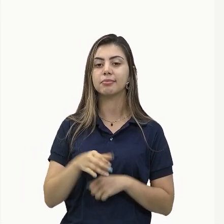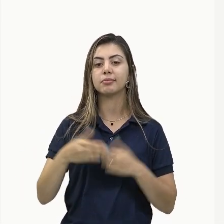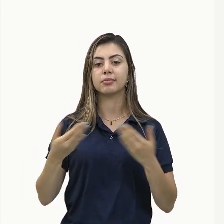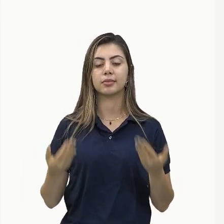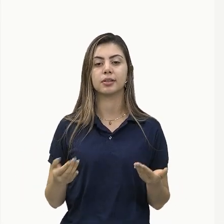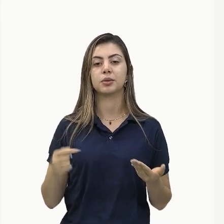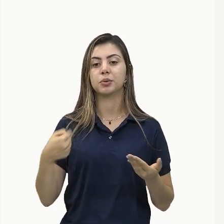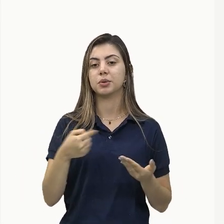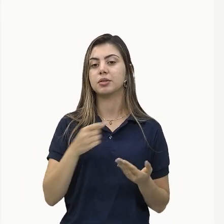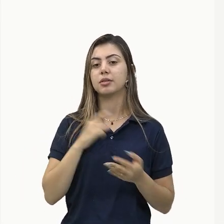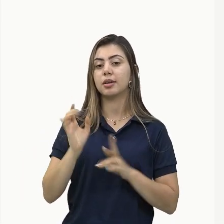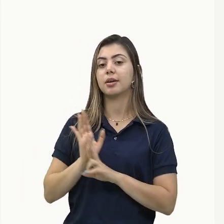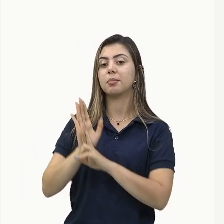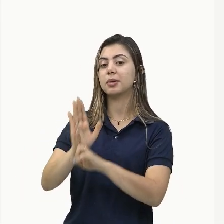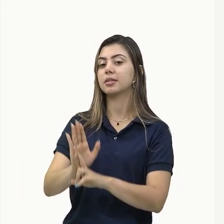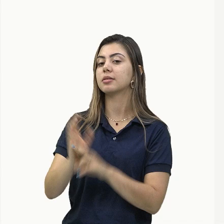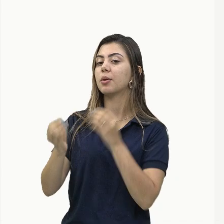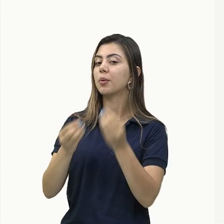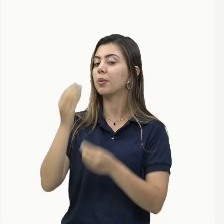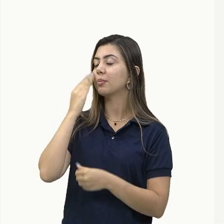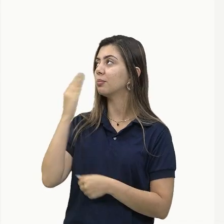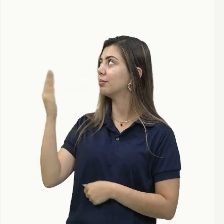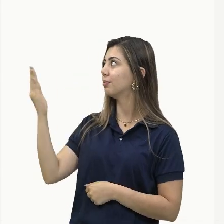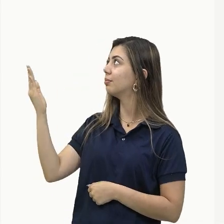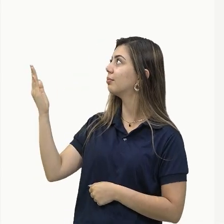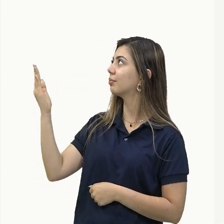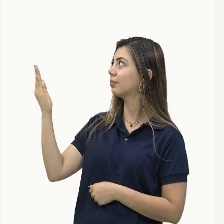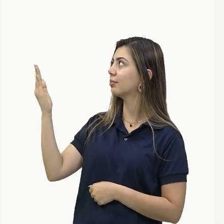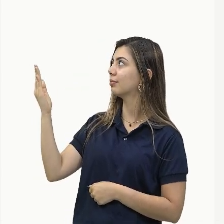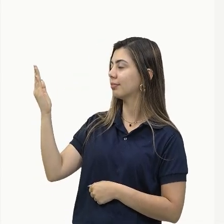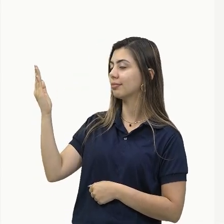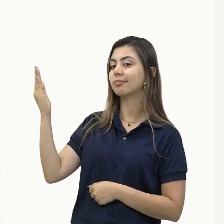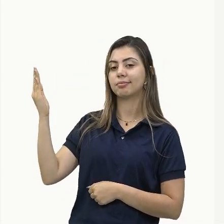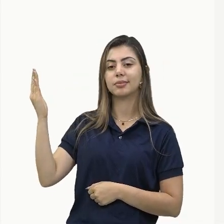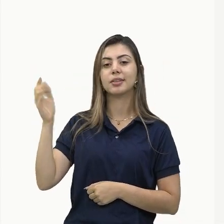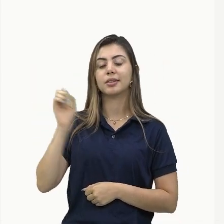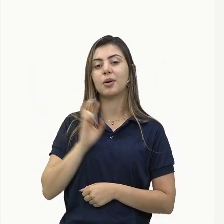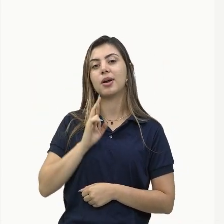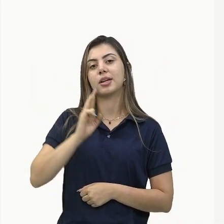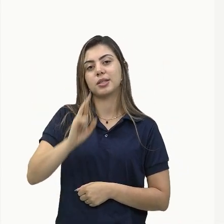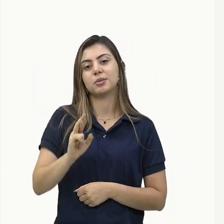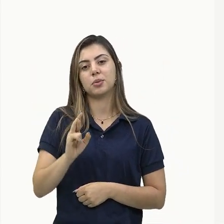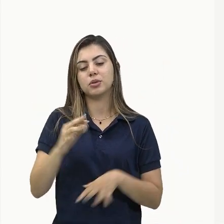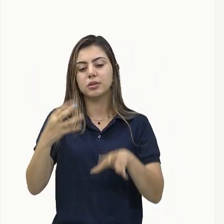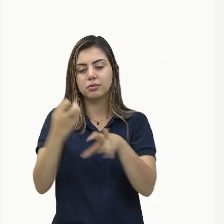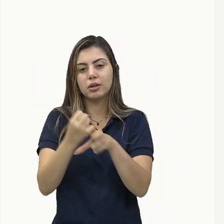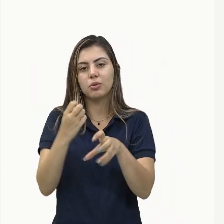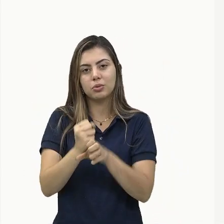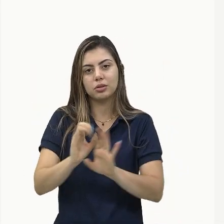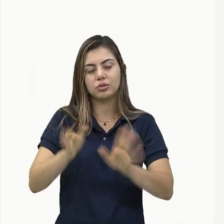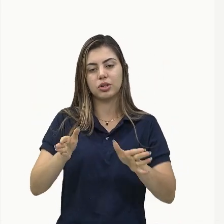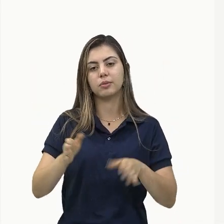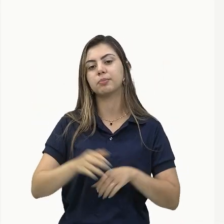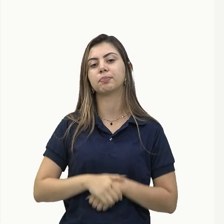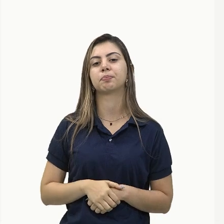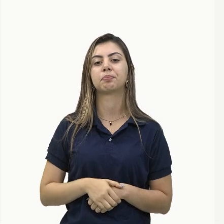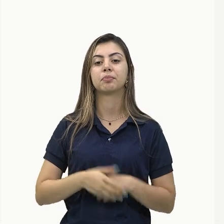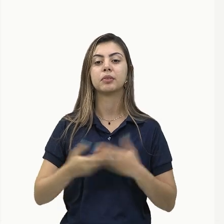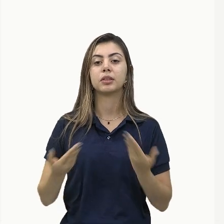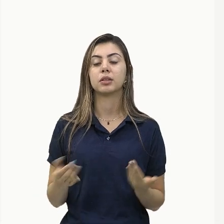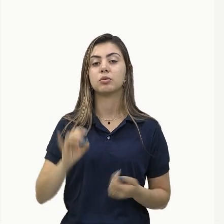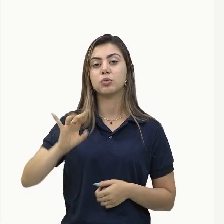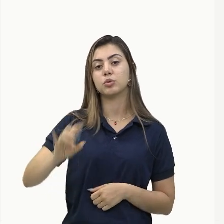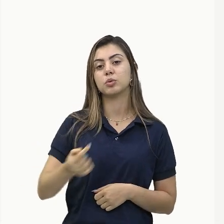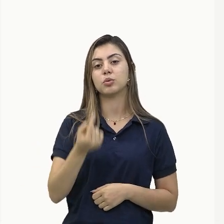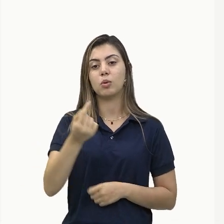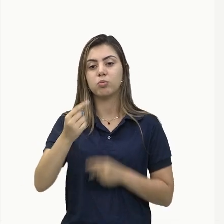tem a representação novamente, ó, do resistor equivalente de uma associação em série, um único resistor que é